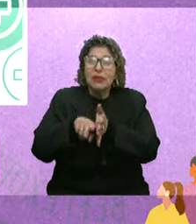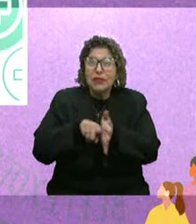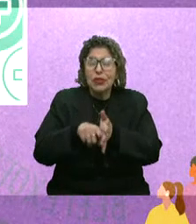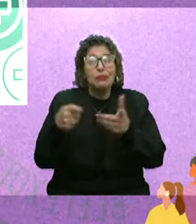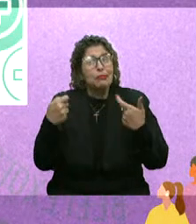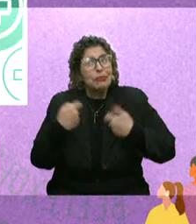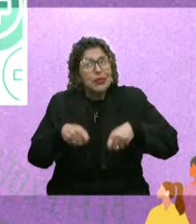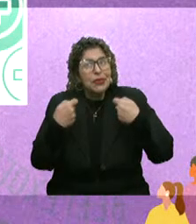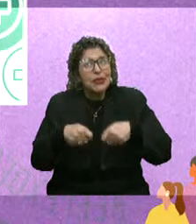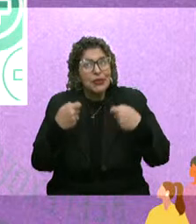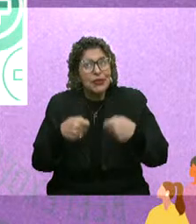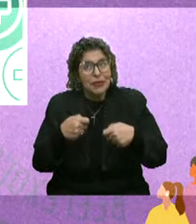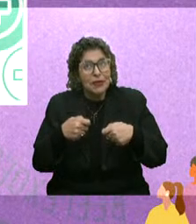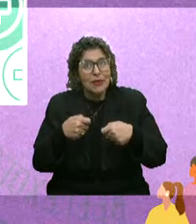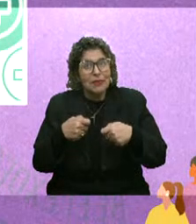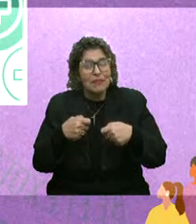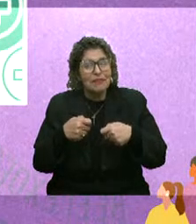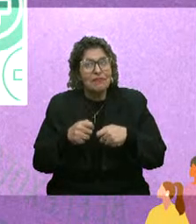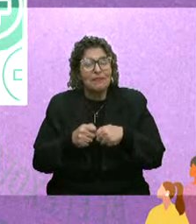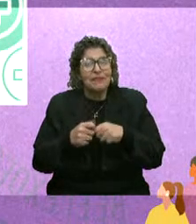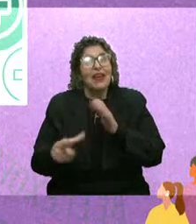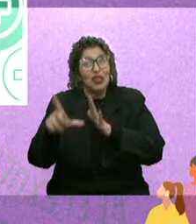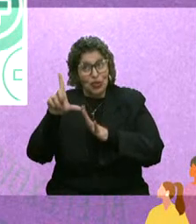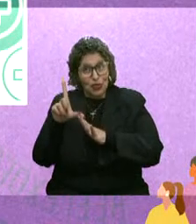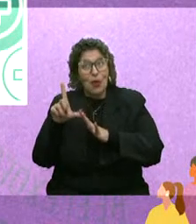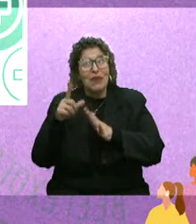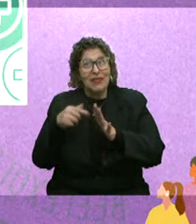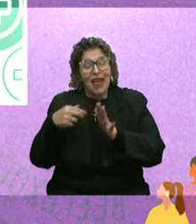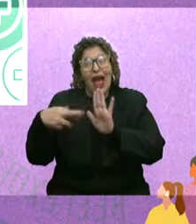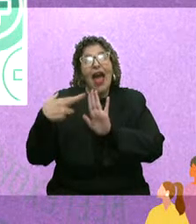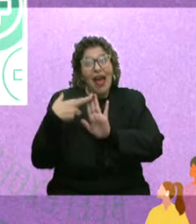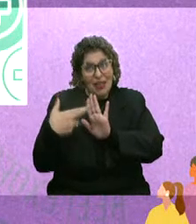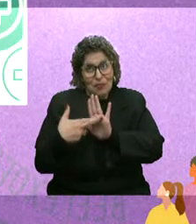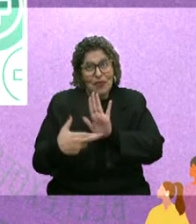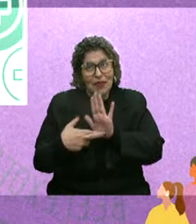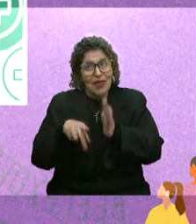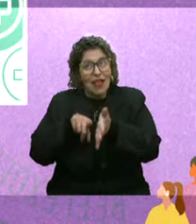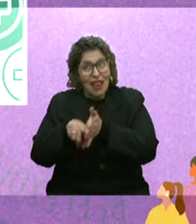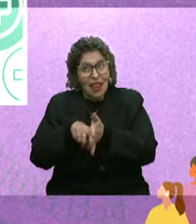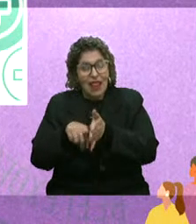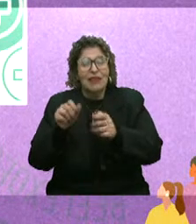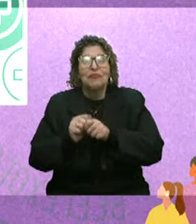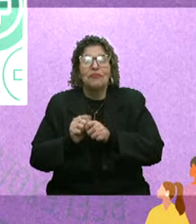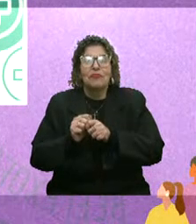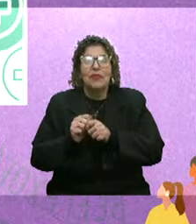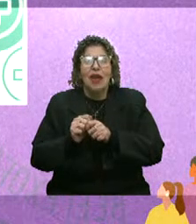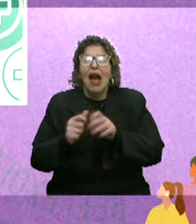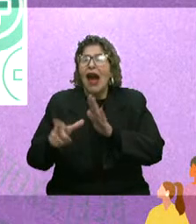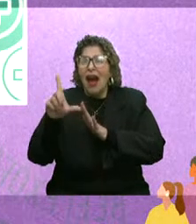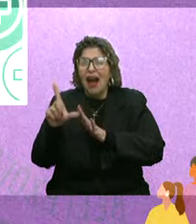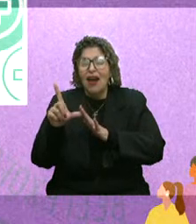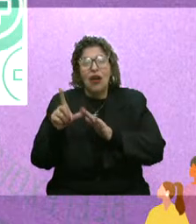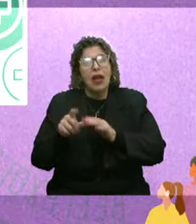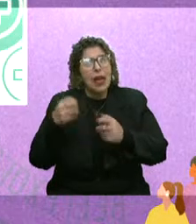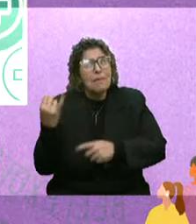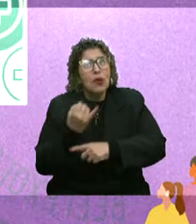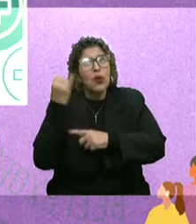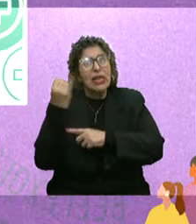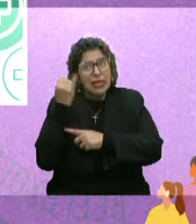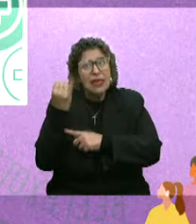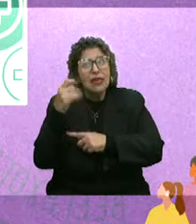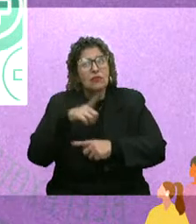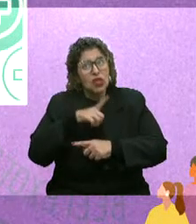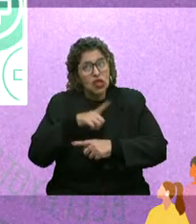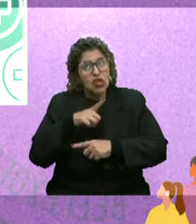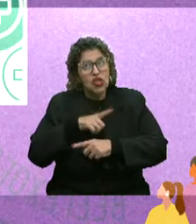nós precisamos, antes da gente chegar nas perguntas de regras e leis para leis emergenciais, eles já começam a dizer, é vital a gente ter